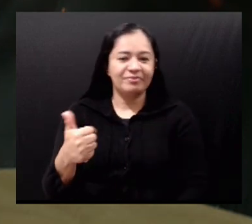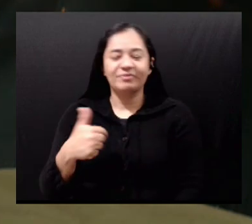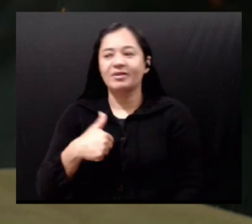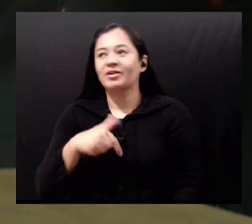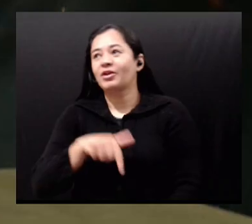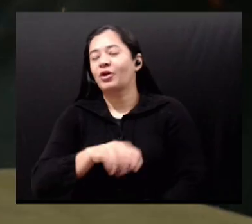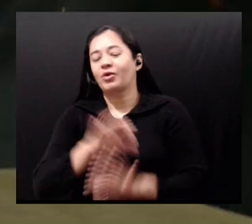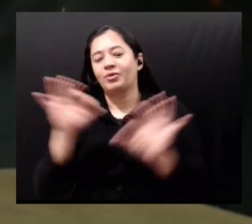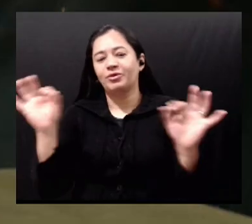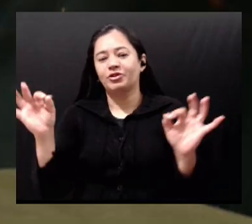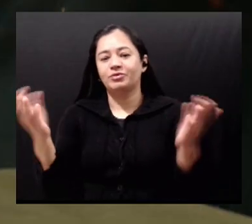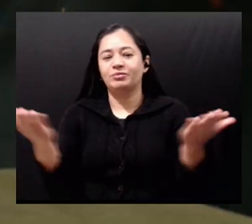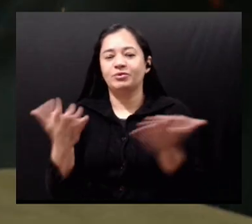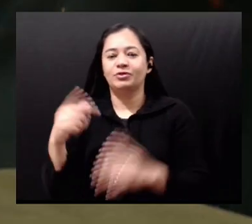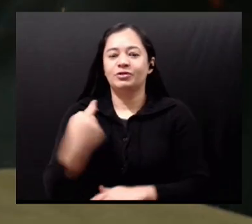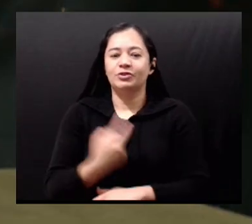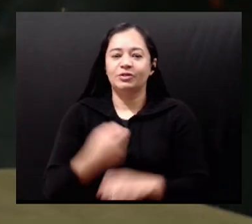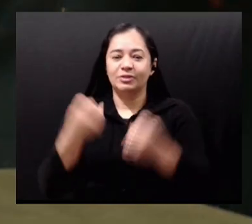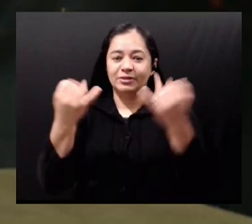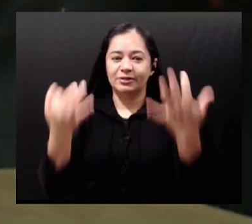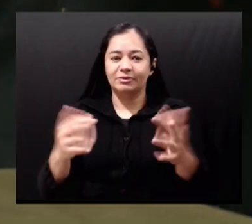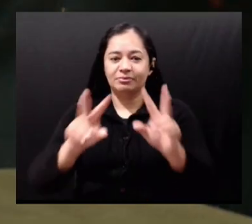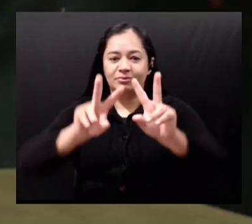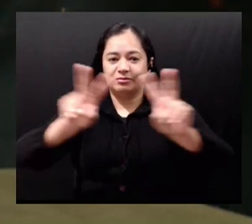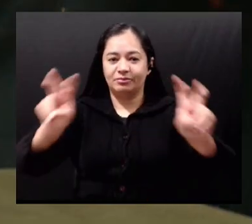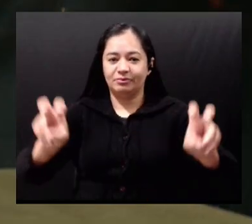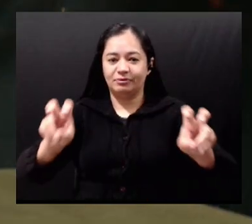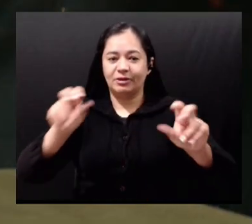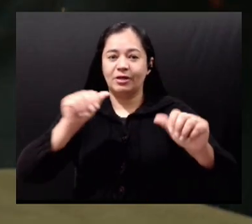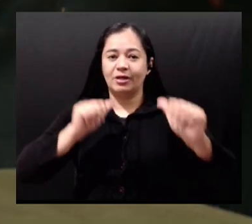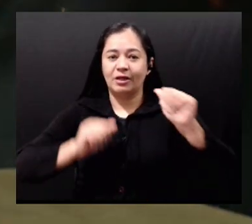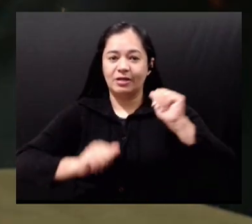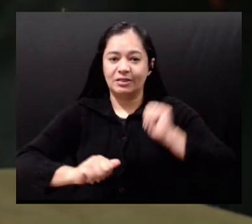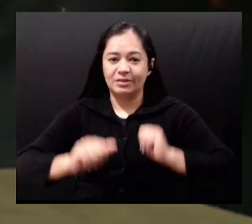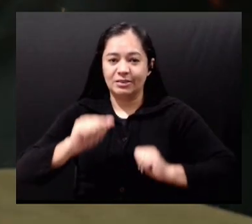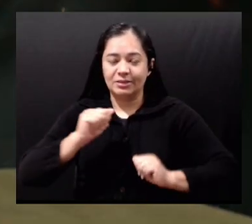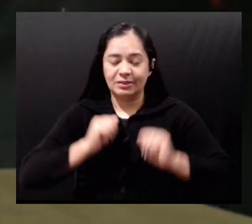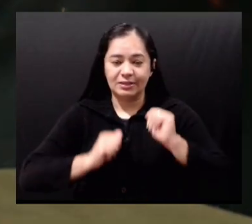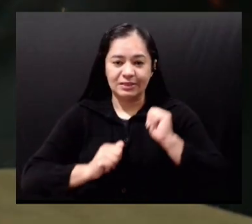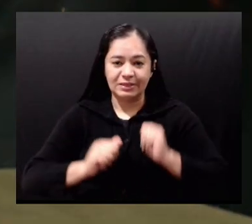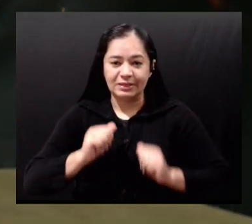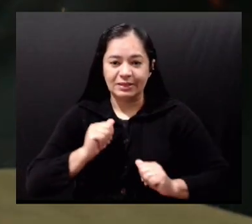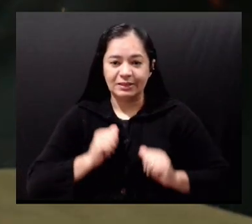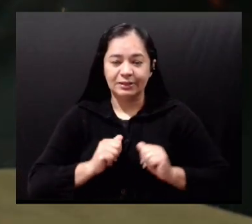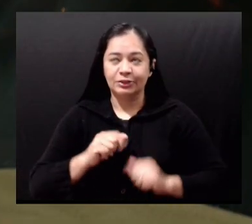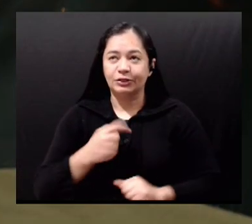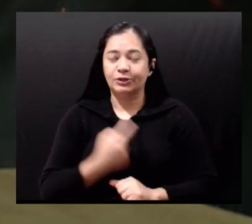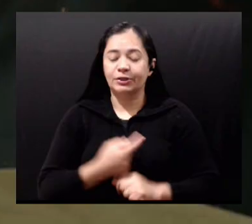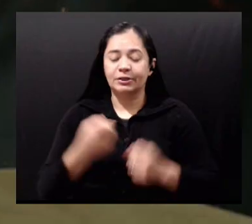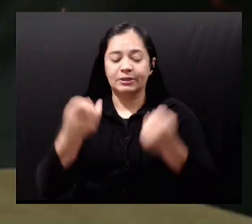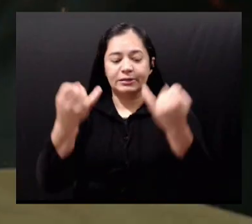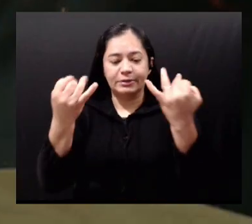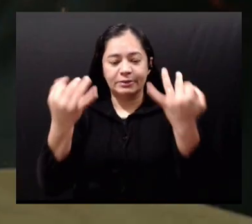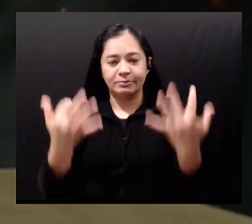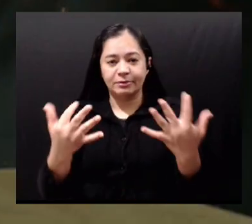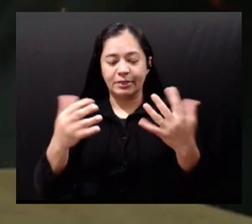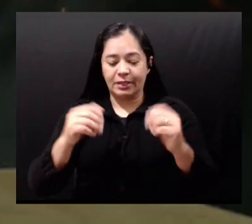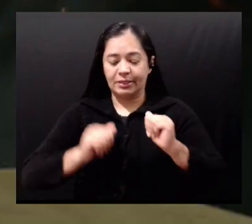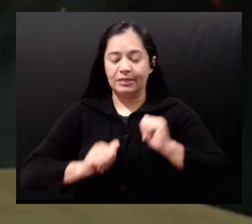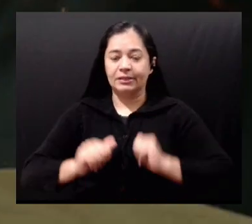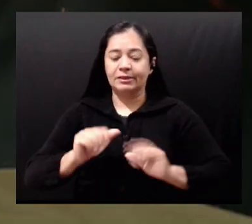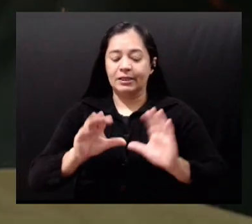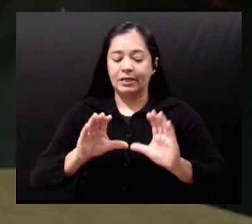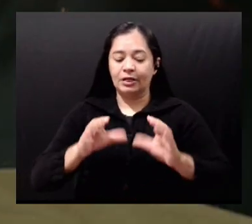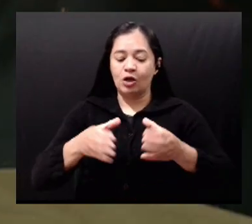vai falar sobre ansiedade. É, gente, mas vamos falar sobre ansiedade coletiva. Você já ouviu sobre